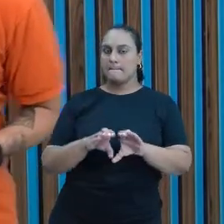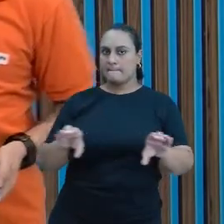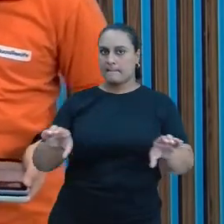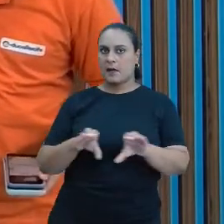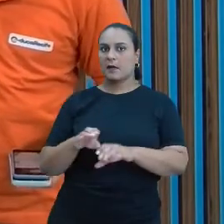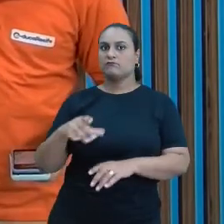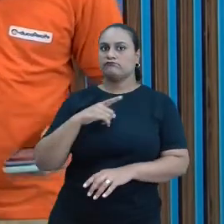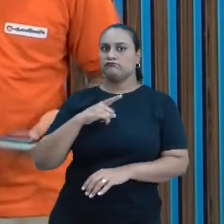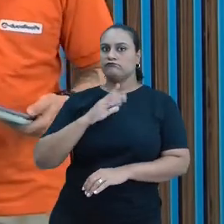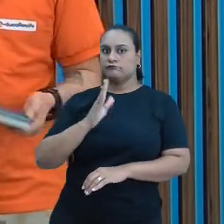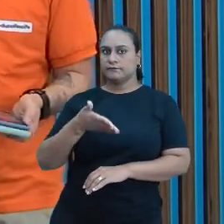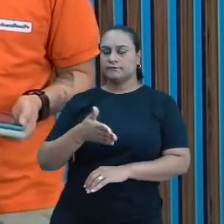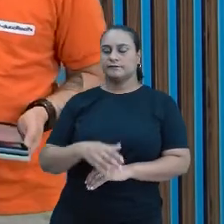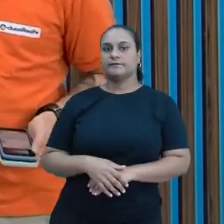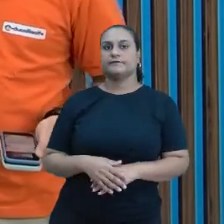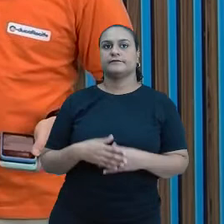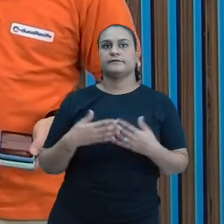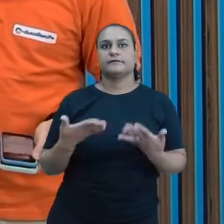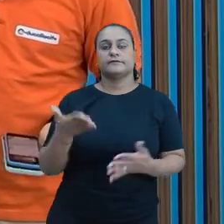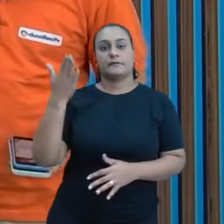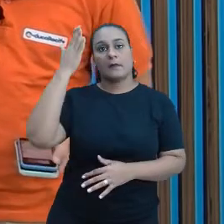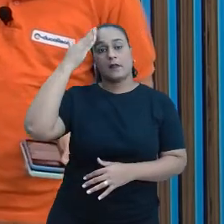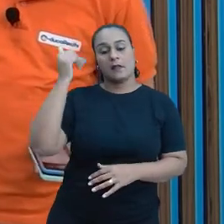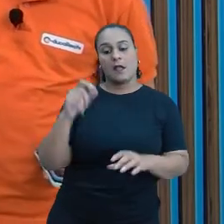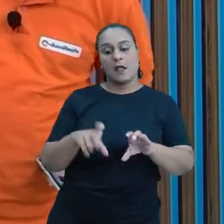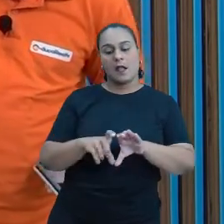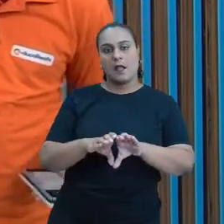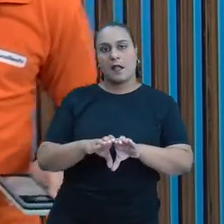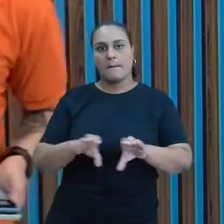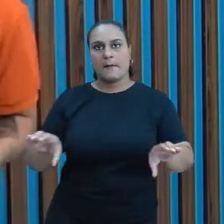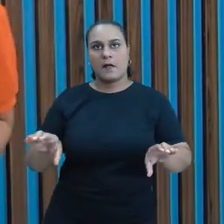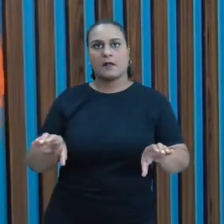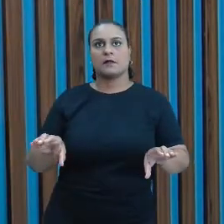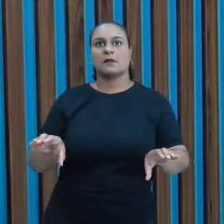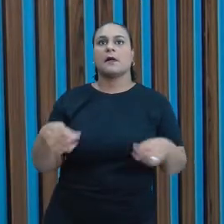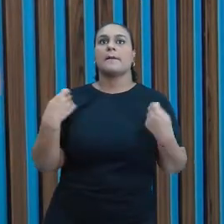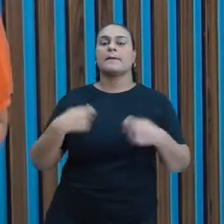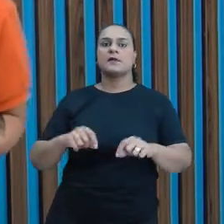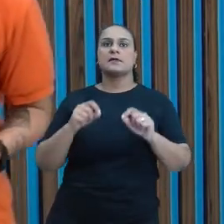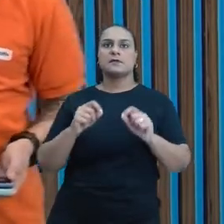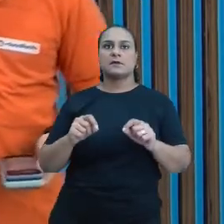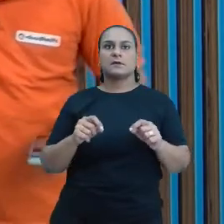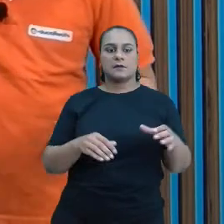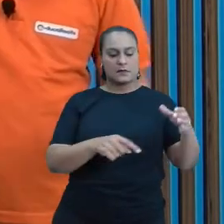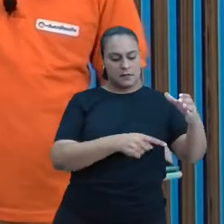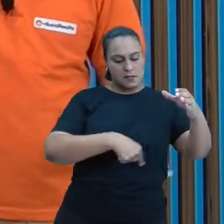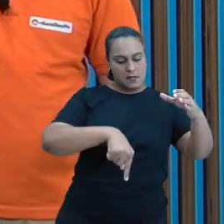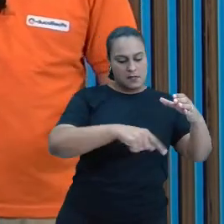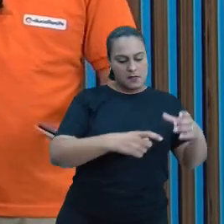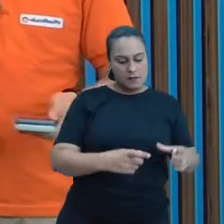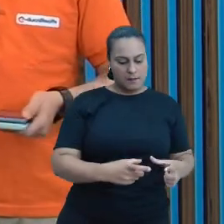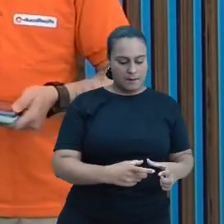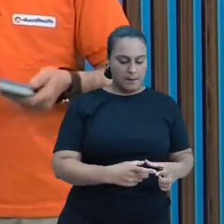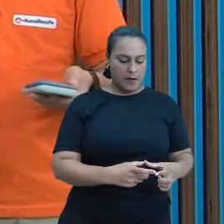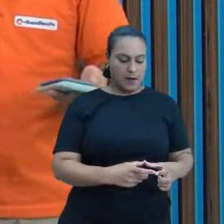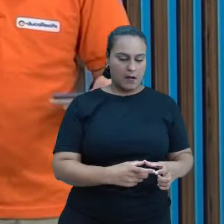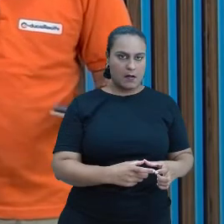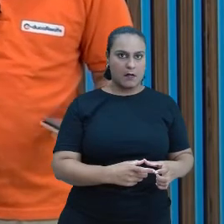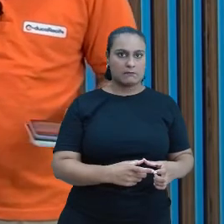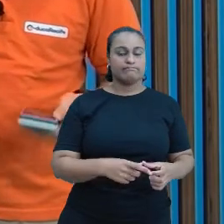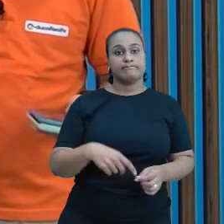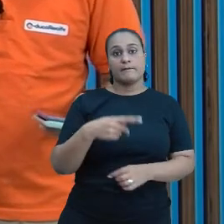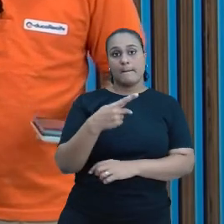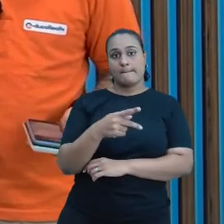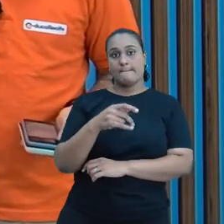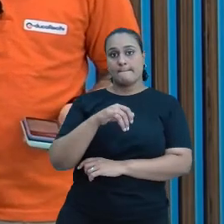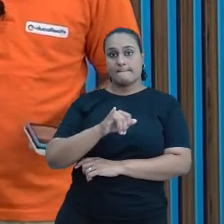aqui, tá bom? Então, sabendo desse padrão aí, ou seja, eu preciso da medida do raio, porque você observa que πr ao